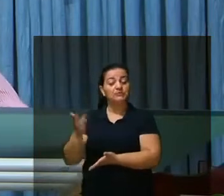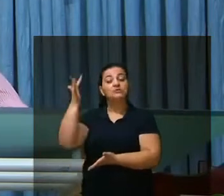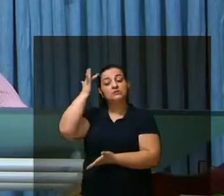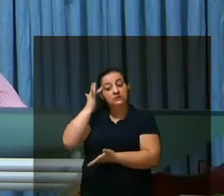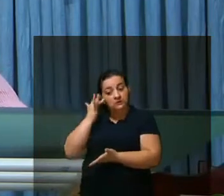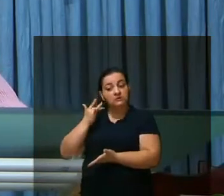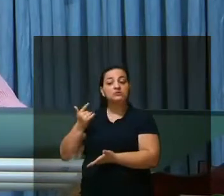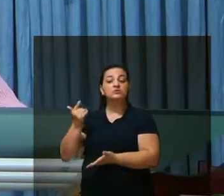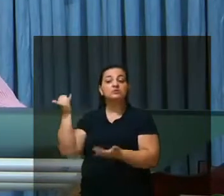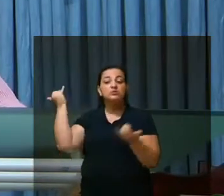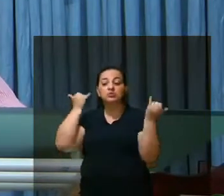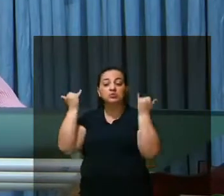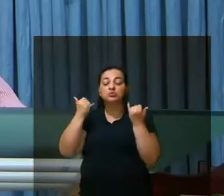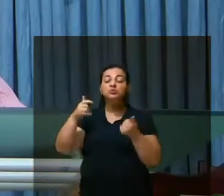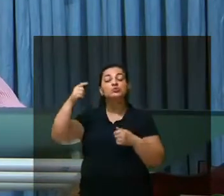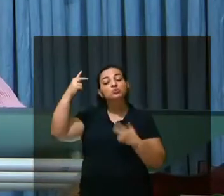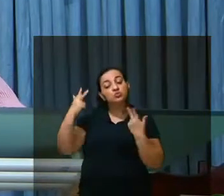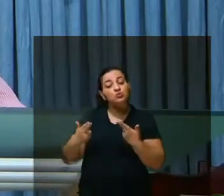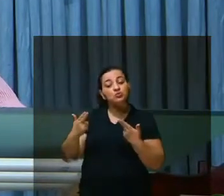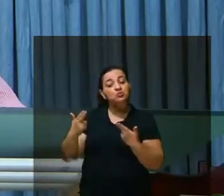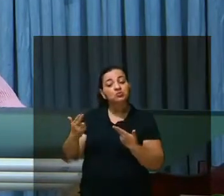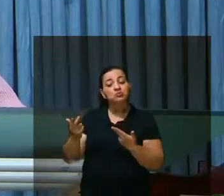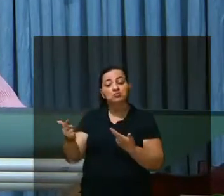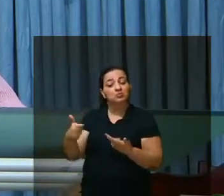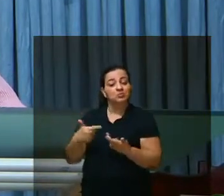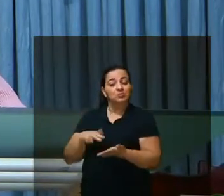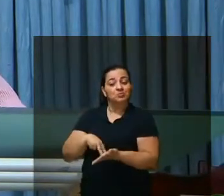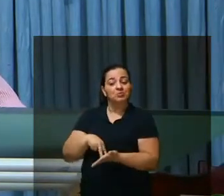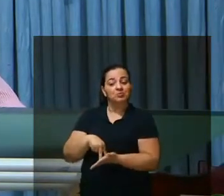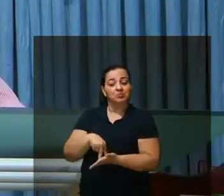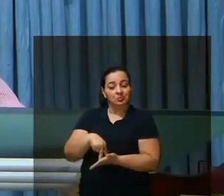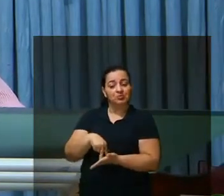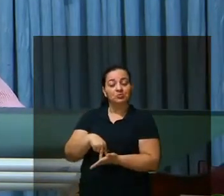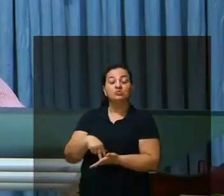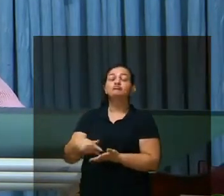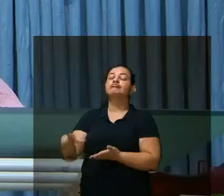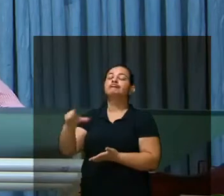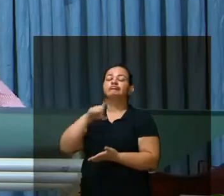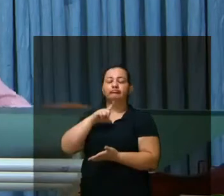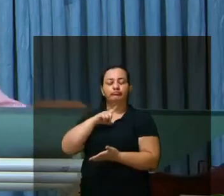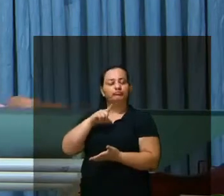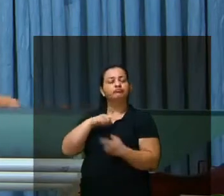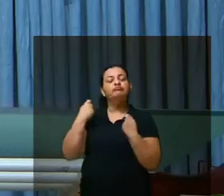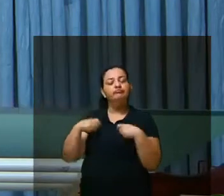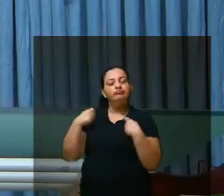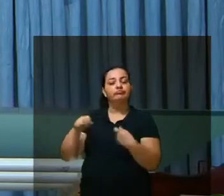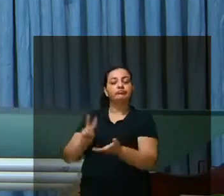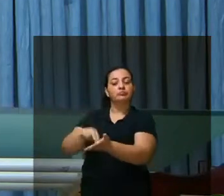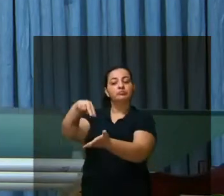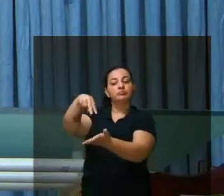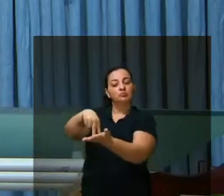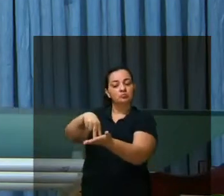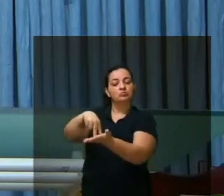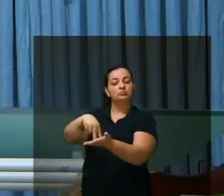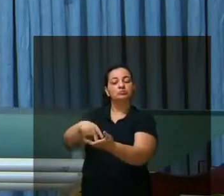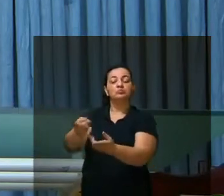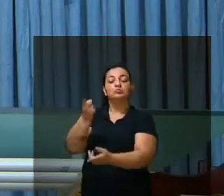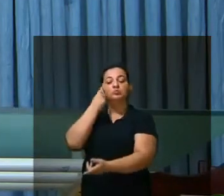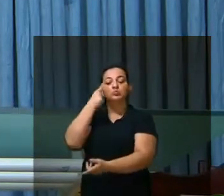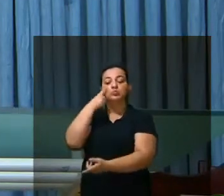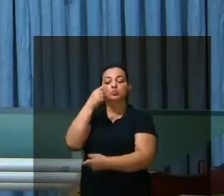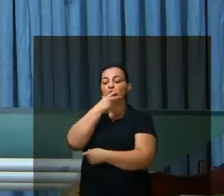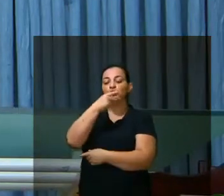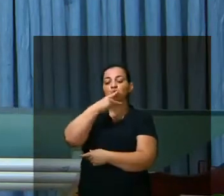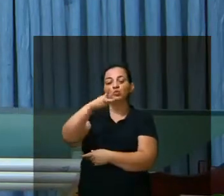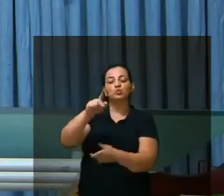e amanhã eu vou ouvir não vou tomar posição de novo bom né Nós temos que tomar posição e vejo que diz o